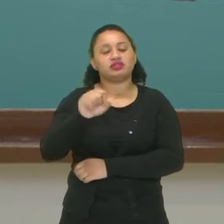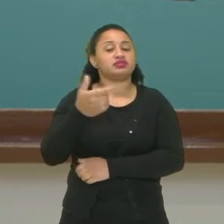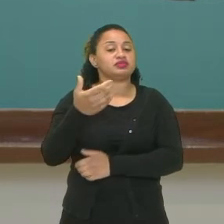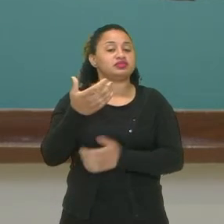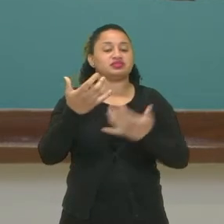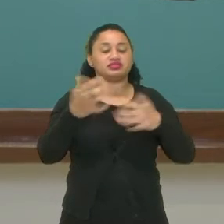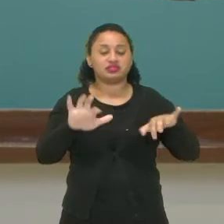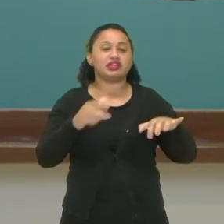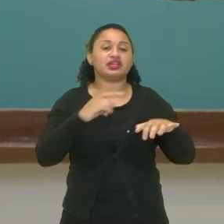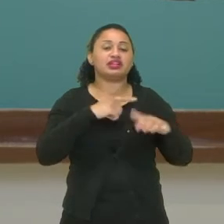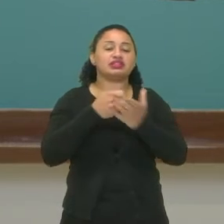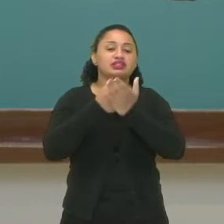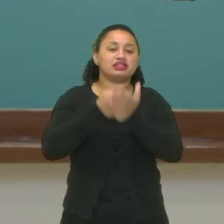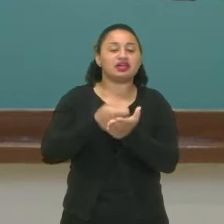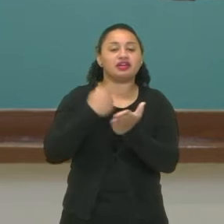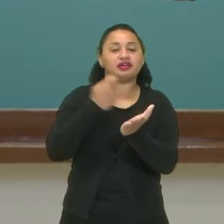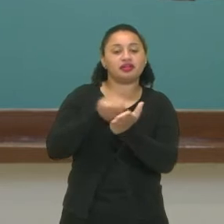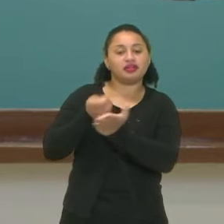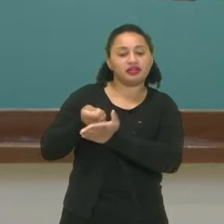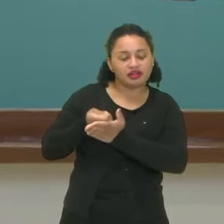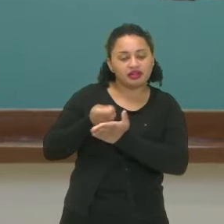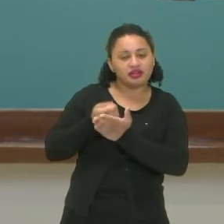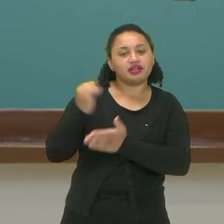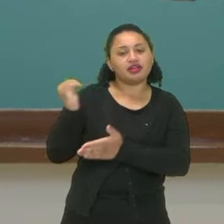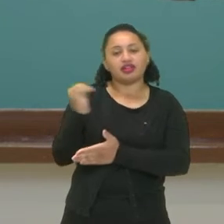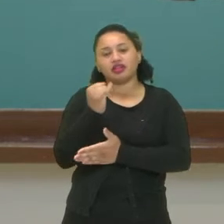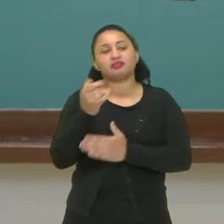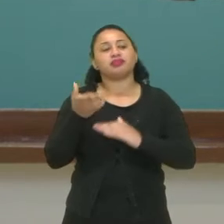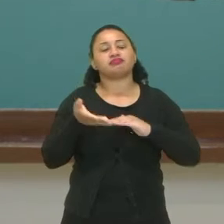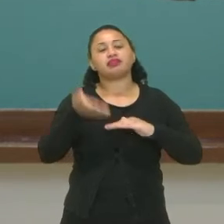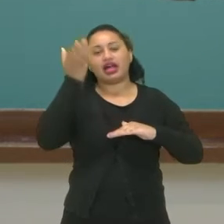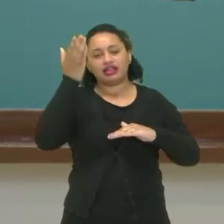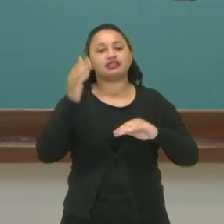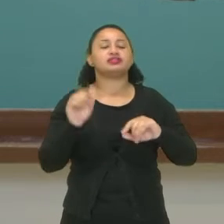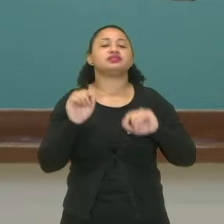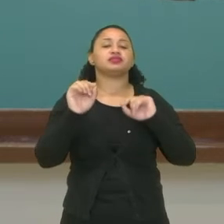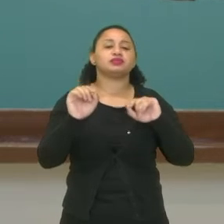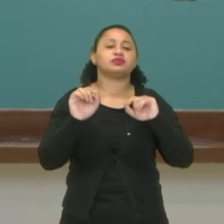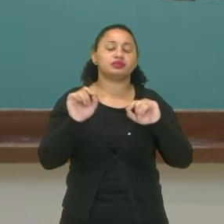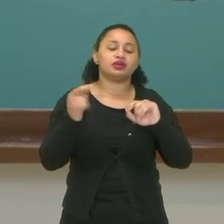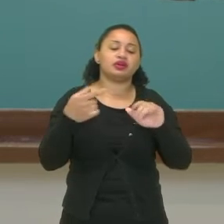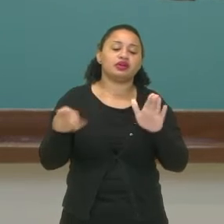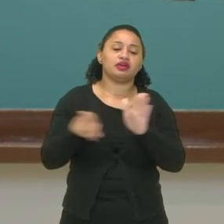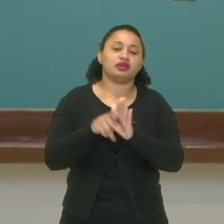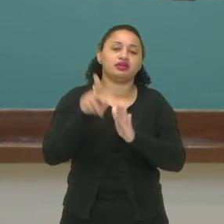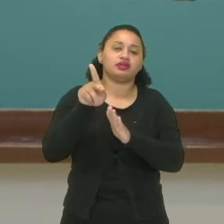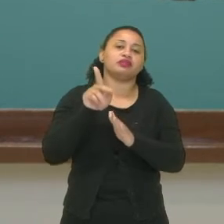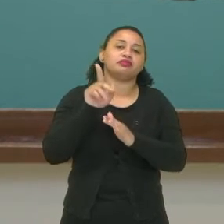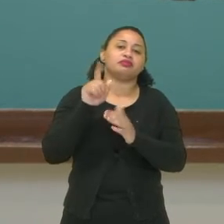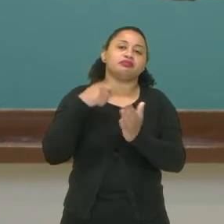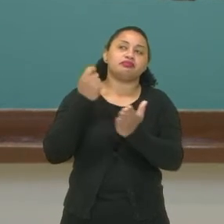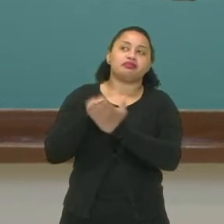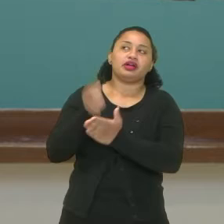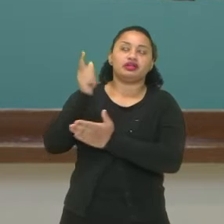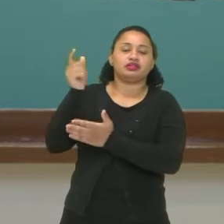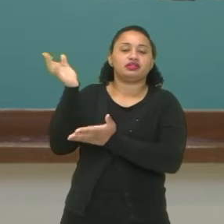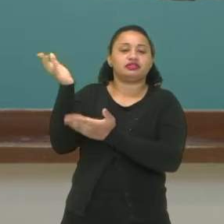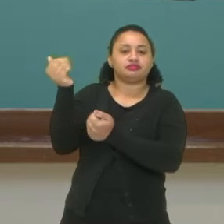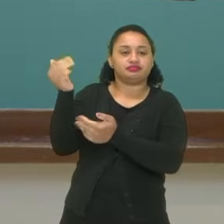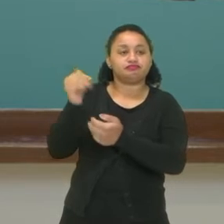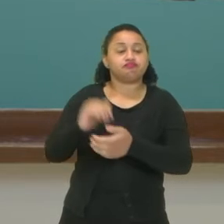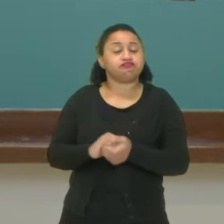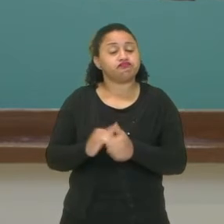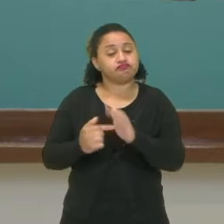os impostos cada vez mais abusivos, impostos esses que eram remetidos à coroa espanhola. Então apresenta aqui os